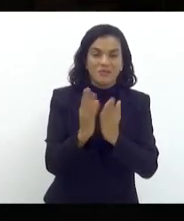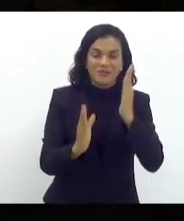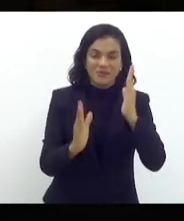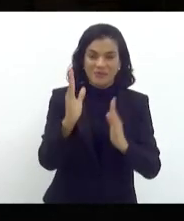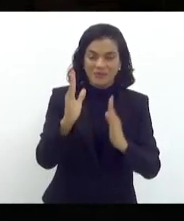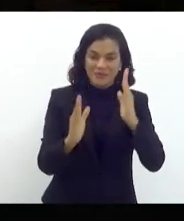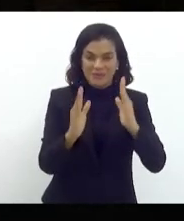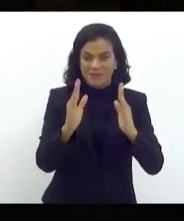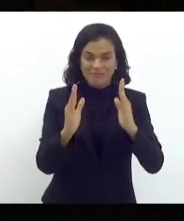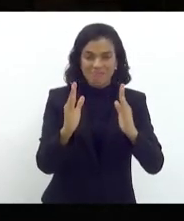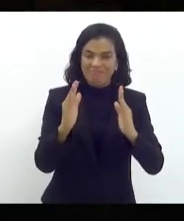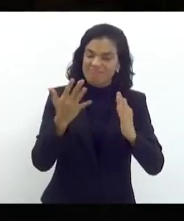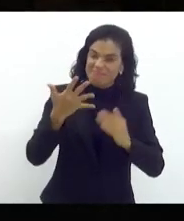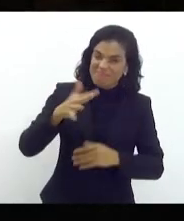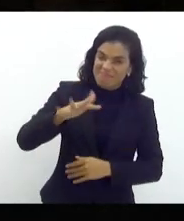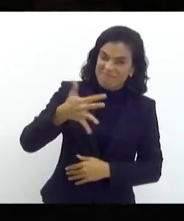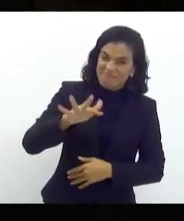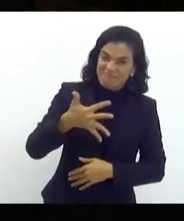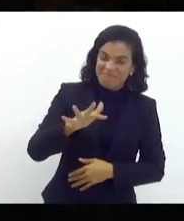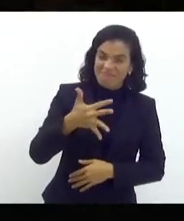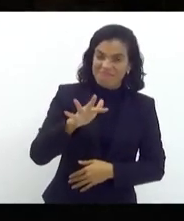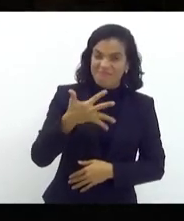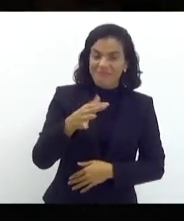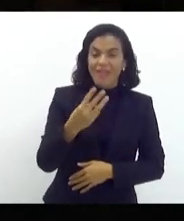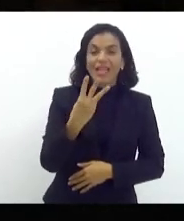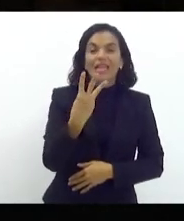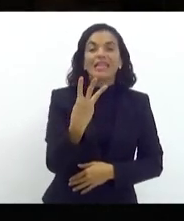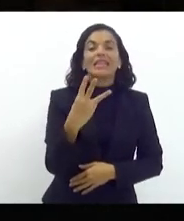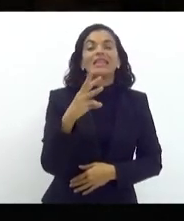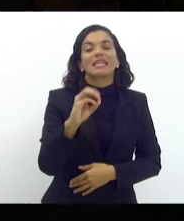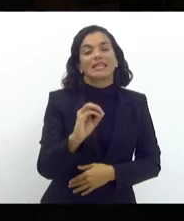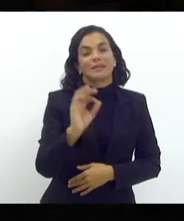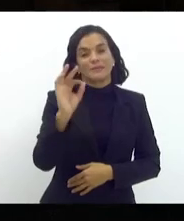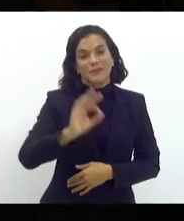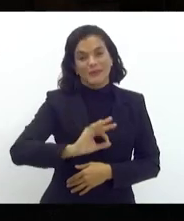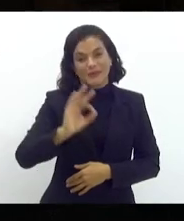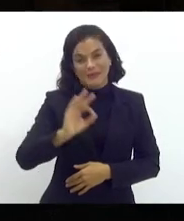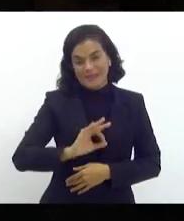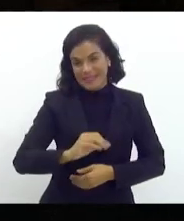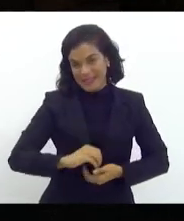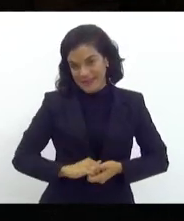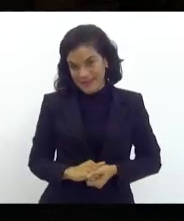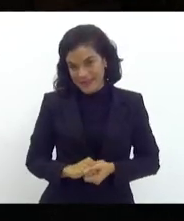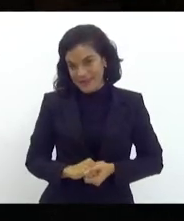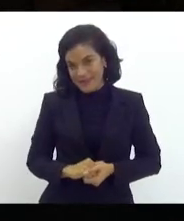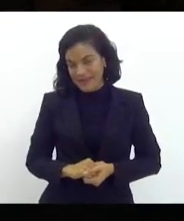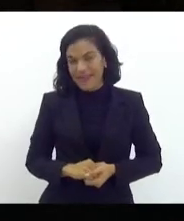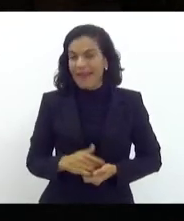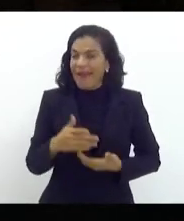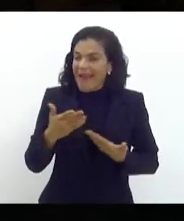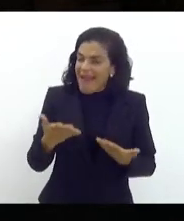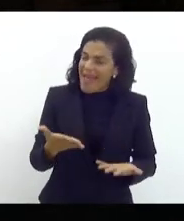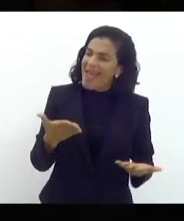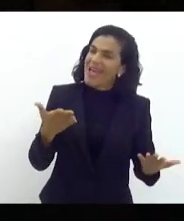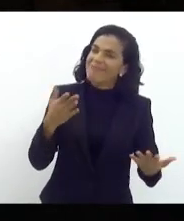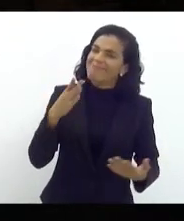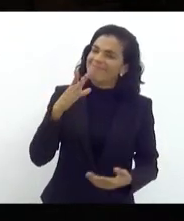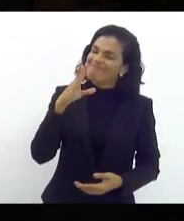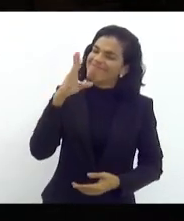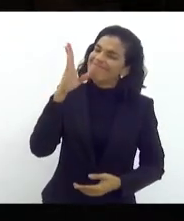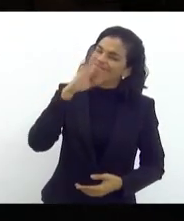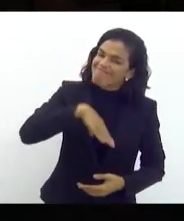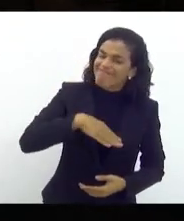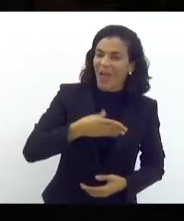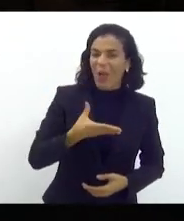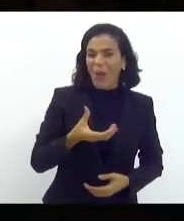na média deu em torno de 30% Isso é uma covardia